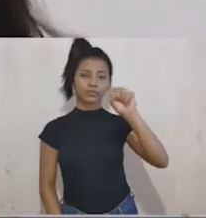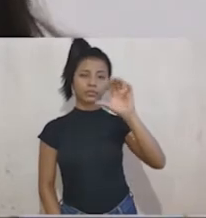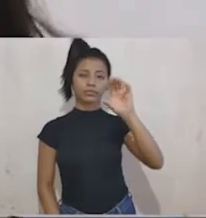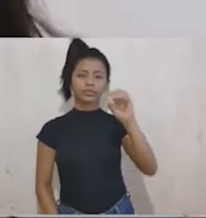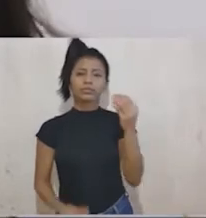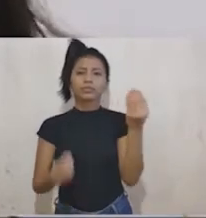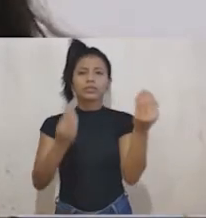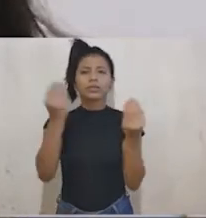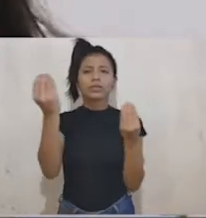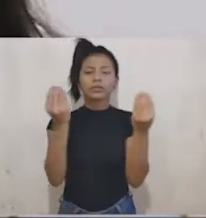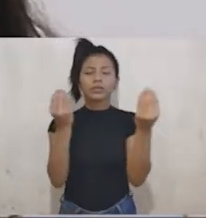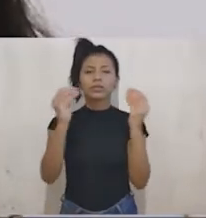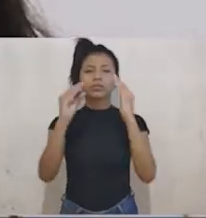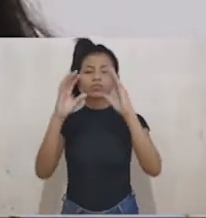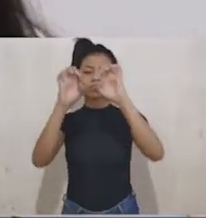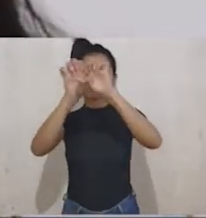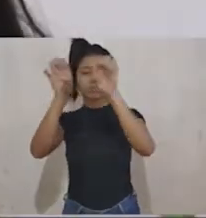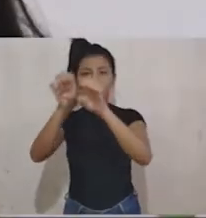Bastante